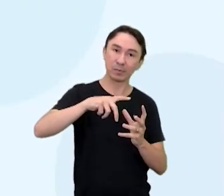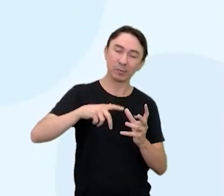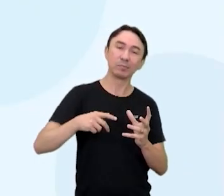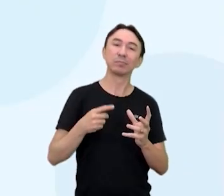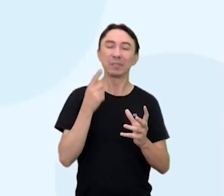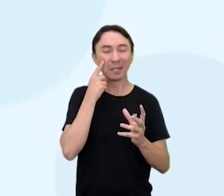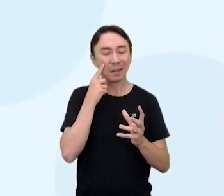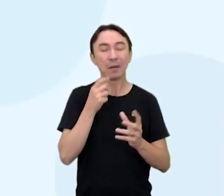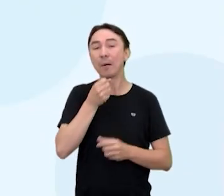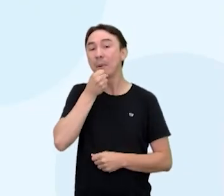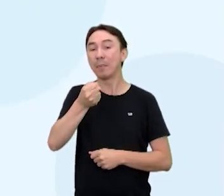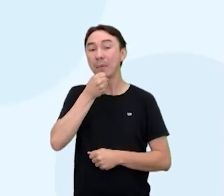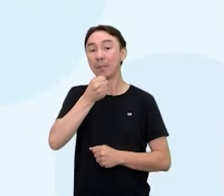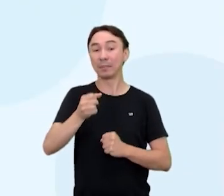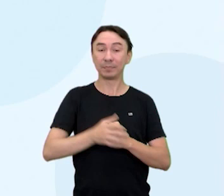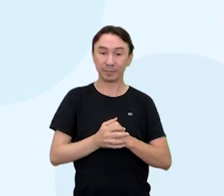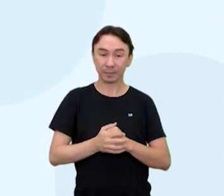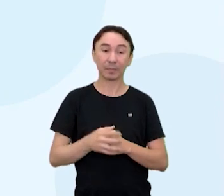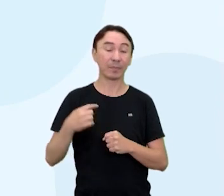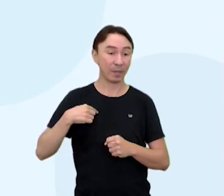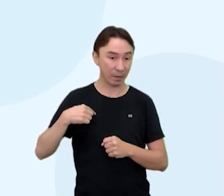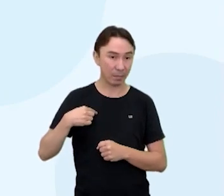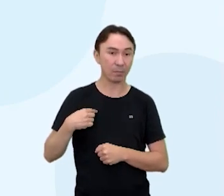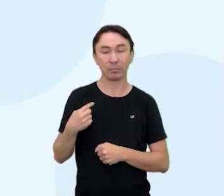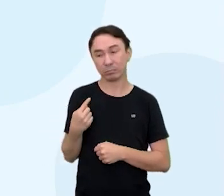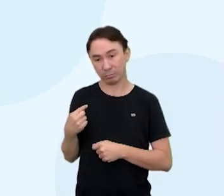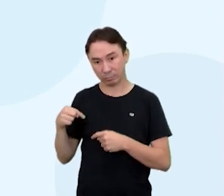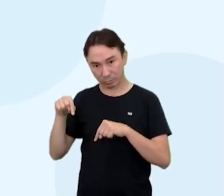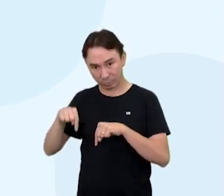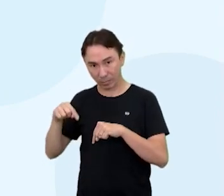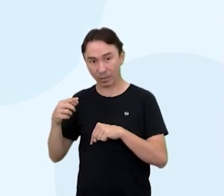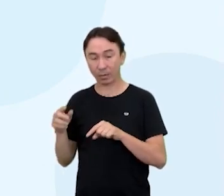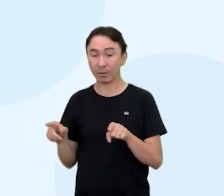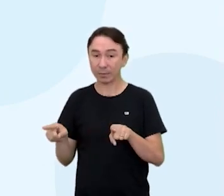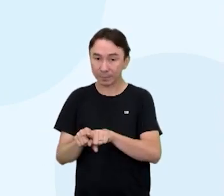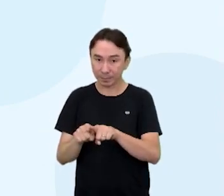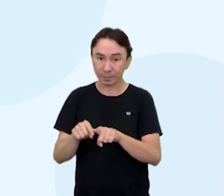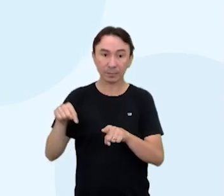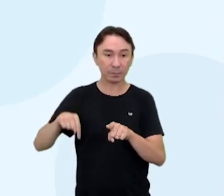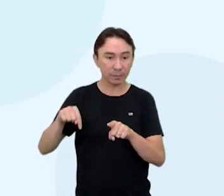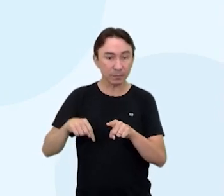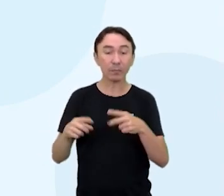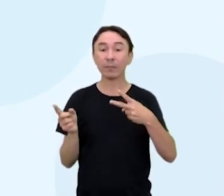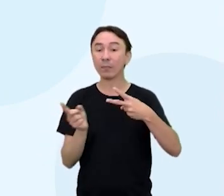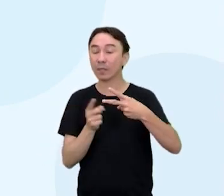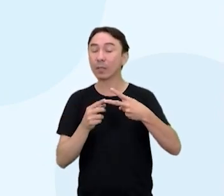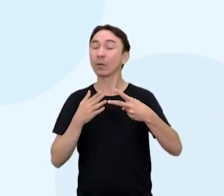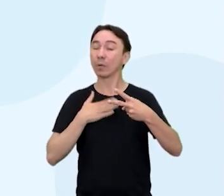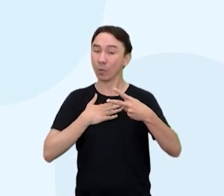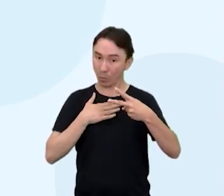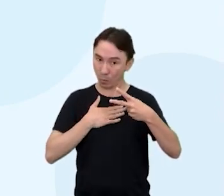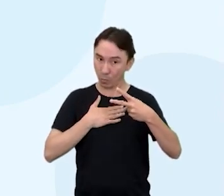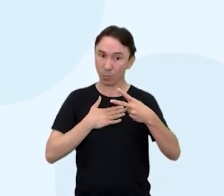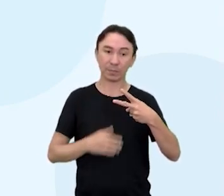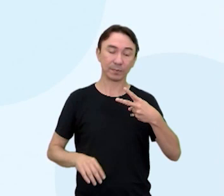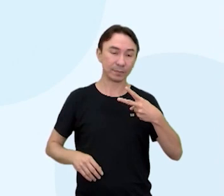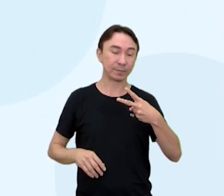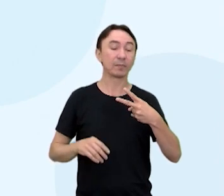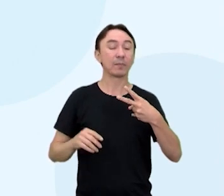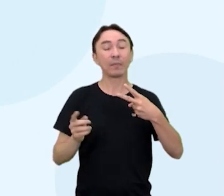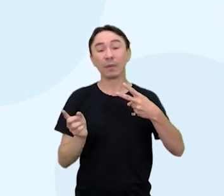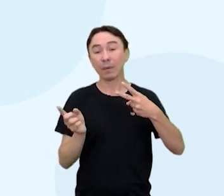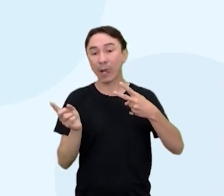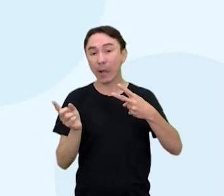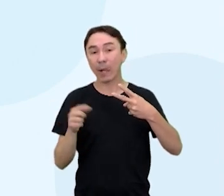da Produção Jornalística, professor Mauro. Eu estou com vocês nesse, que é o Observatório da Imprensa Internacional, Jornalismo e Inclusão